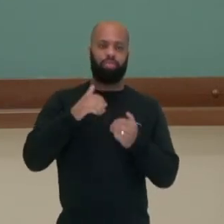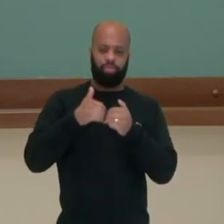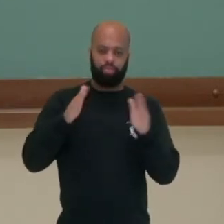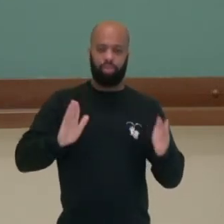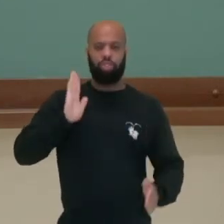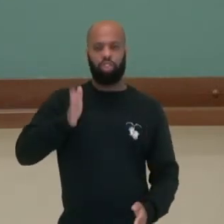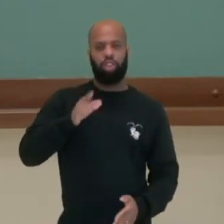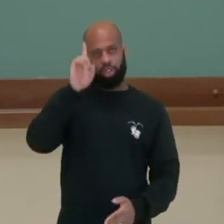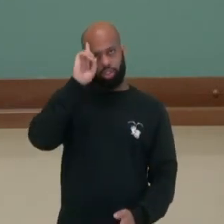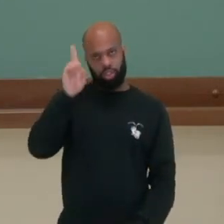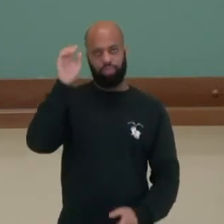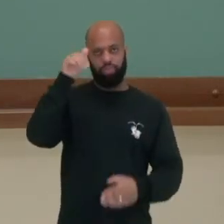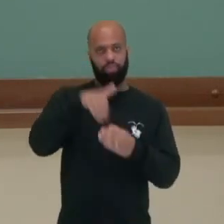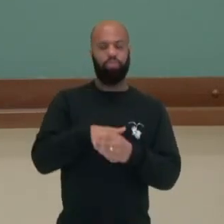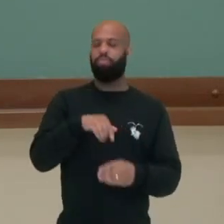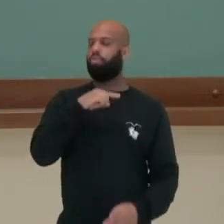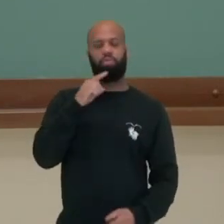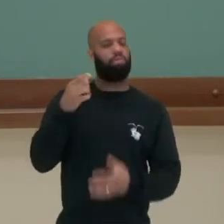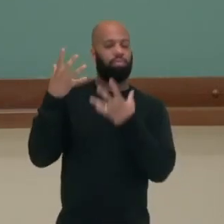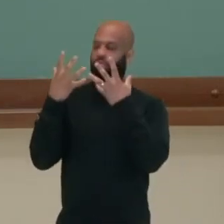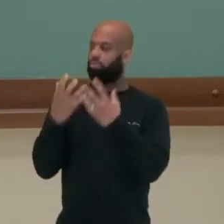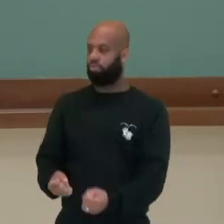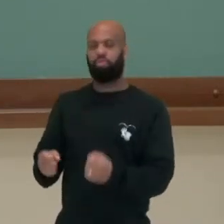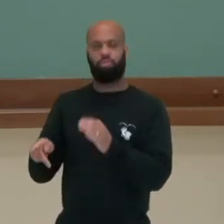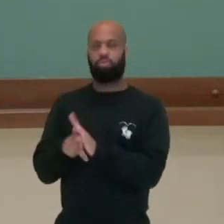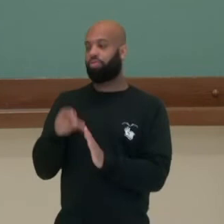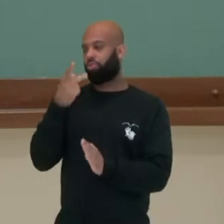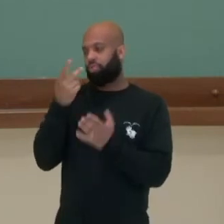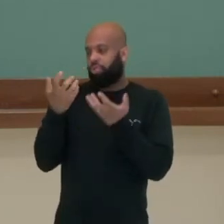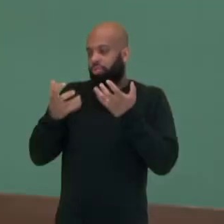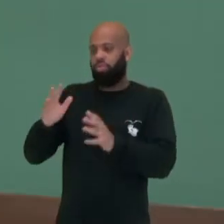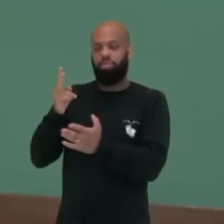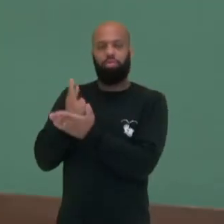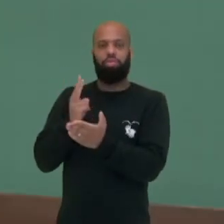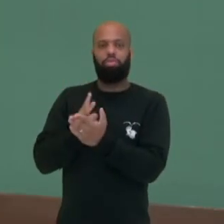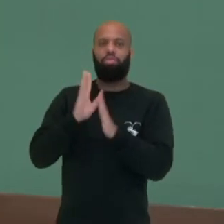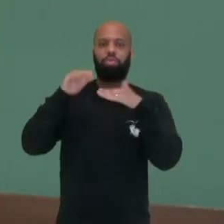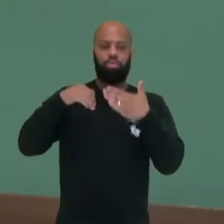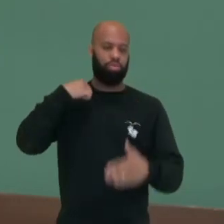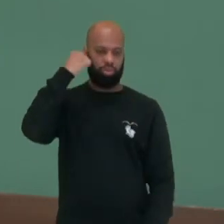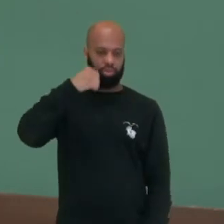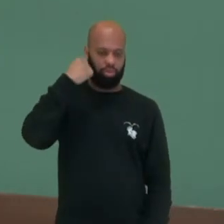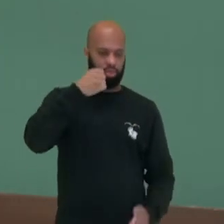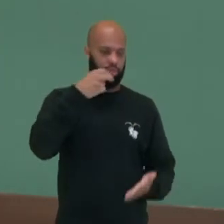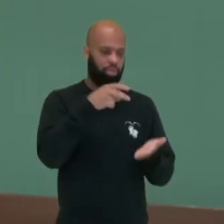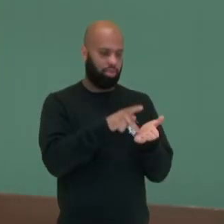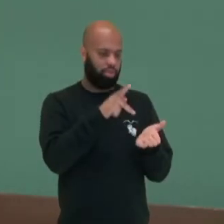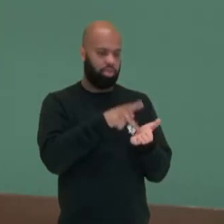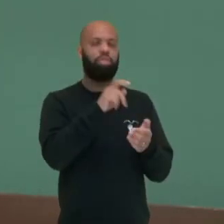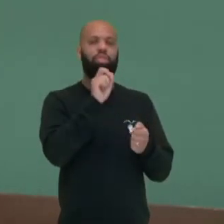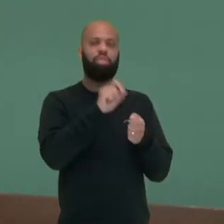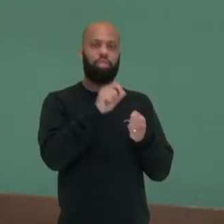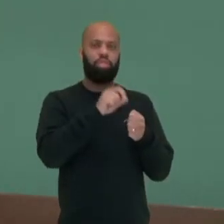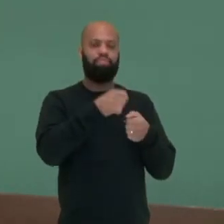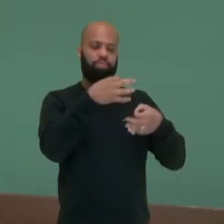já no dia da votação, não foi aceita a sua renúncia. O Senado prosseguiu com o julgamento e por